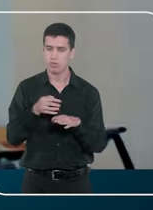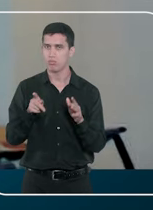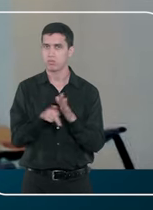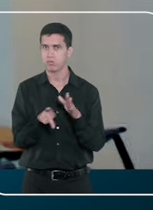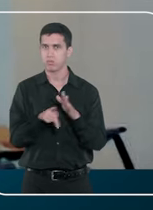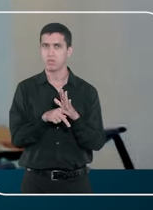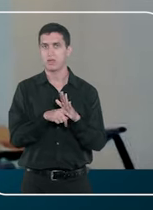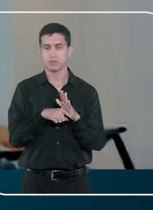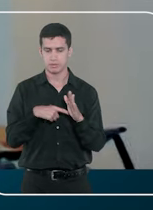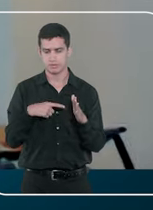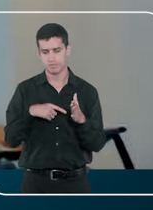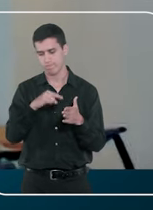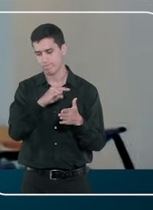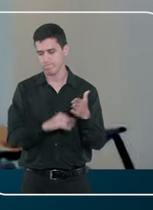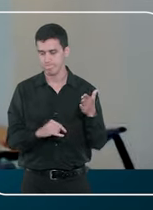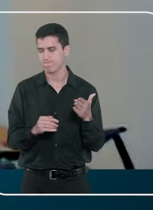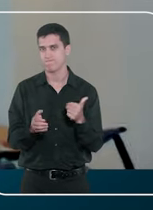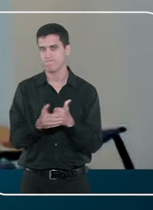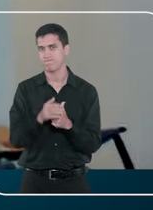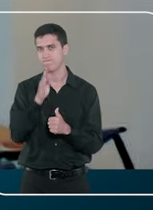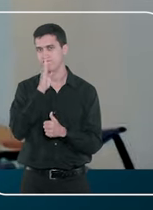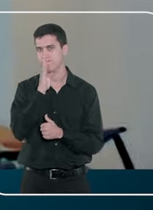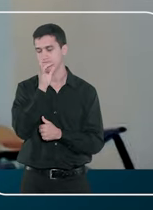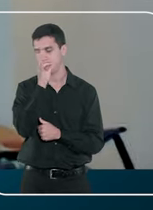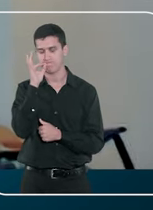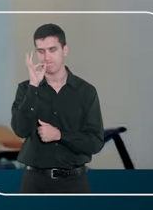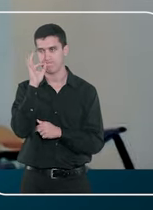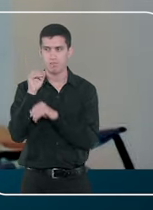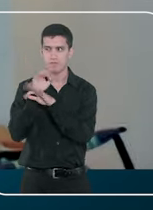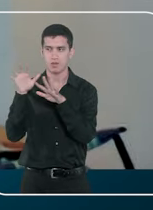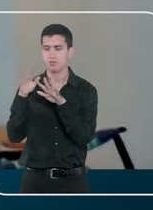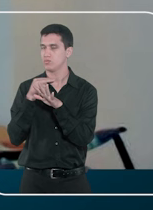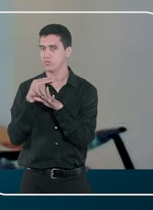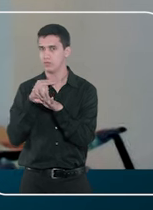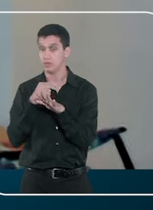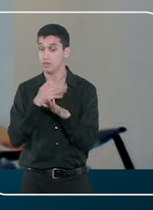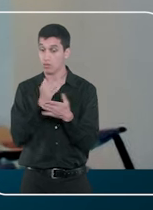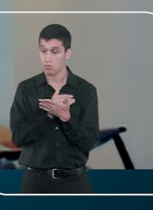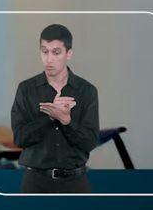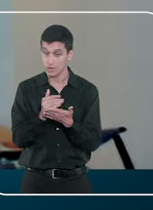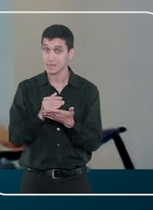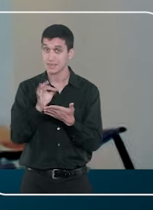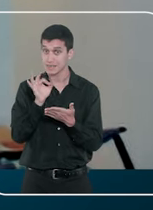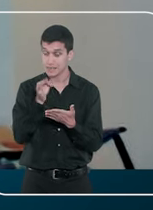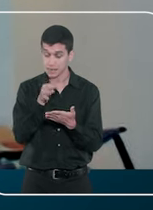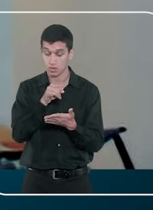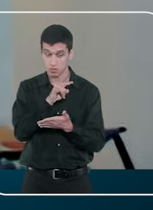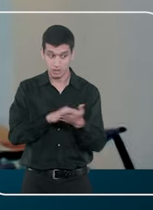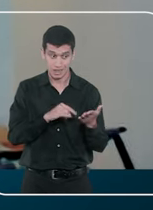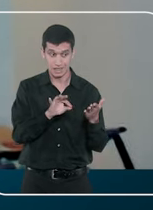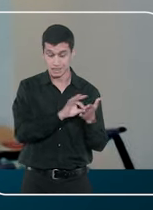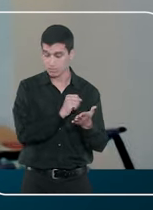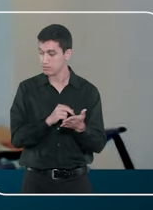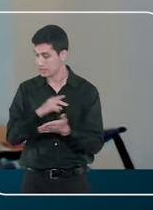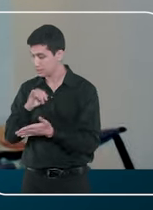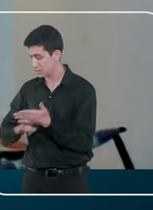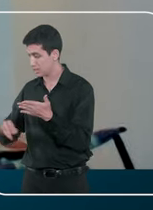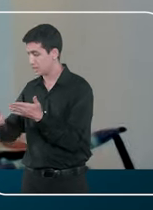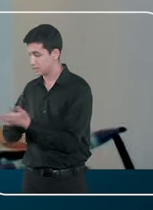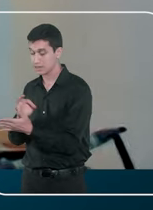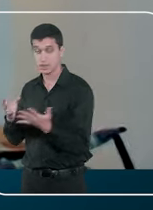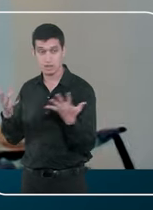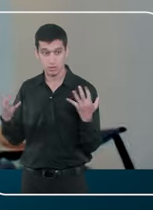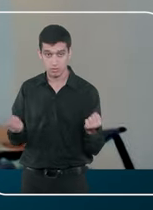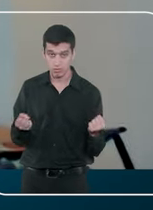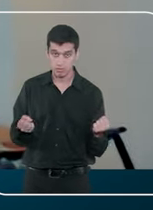de confidencialidade. Então, a partir desse termo de confidencialidade é que se passa ali, então, as tratativas para o que seja uma